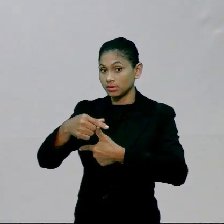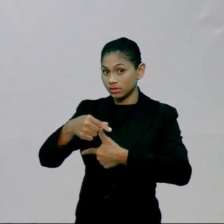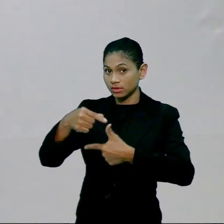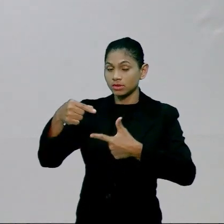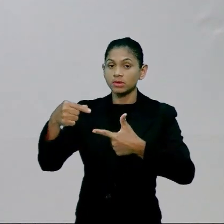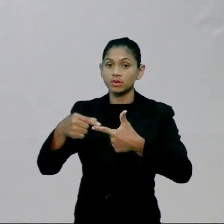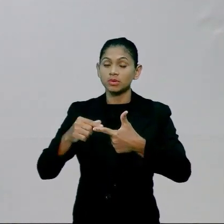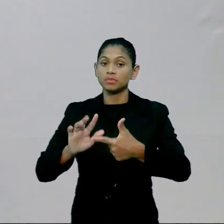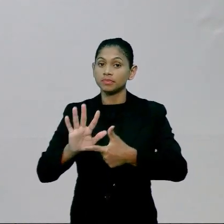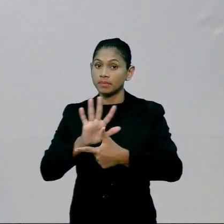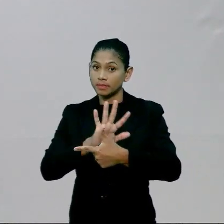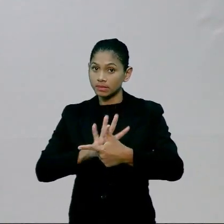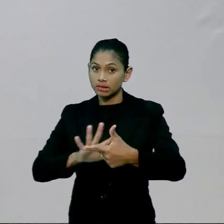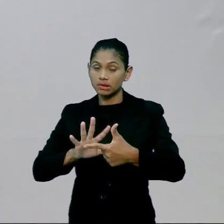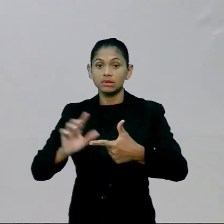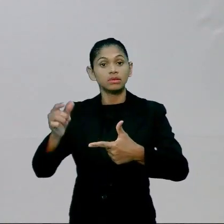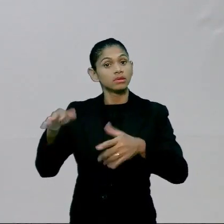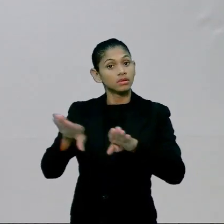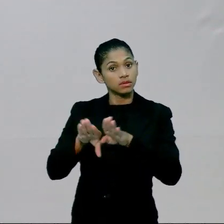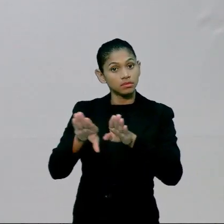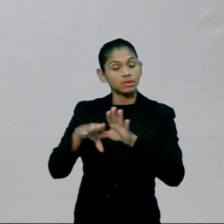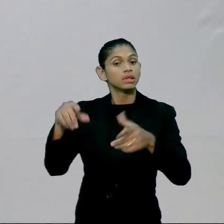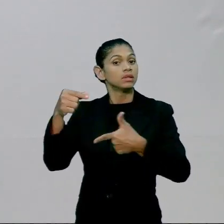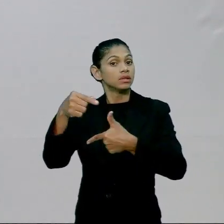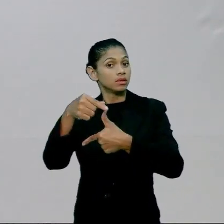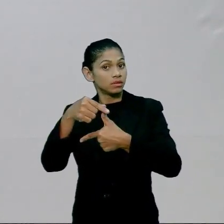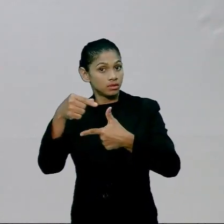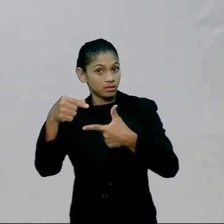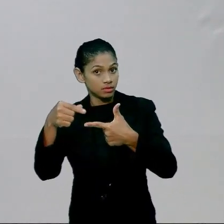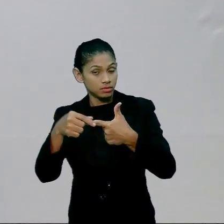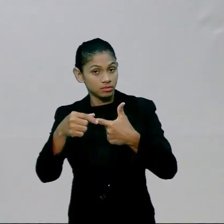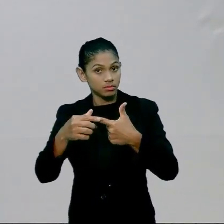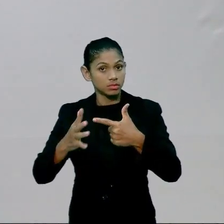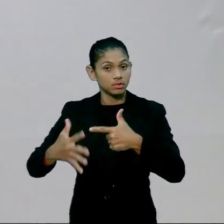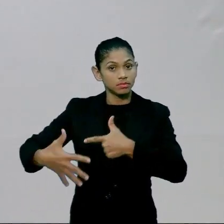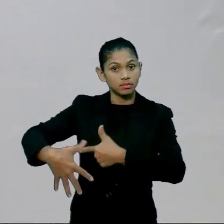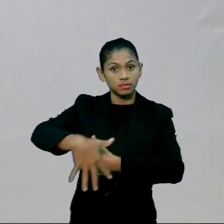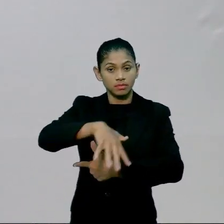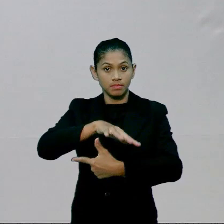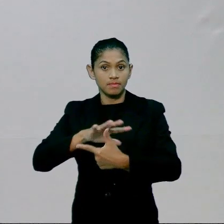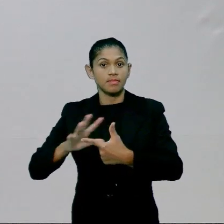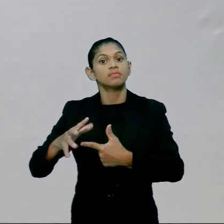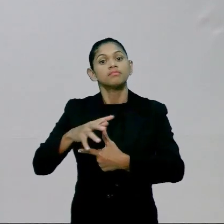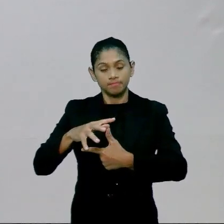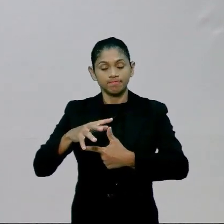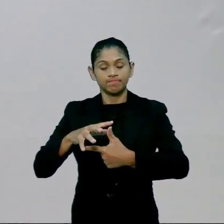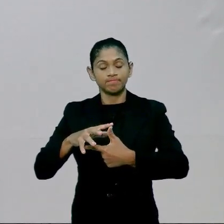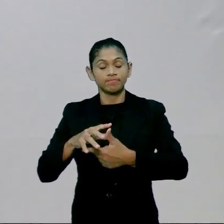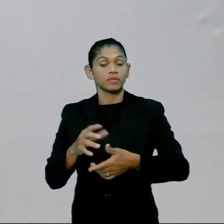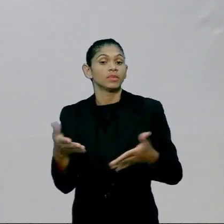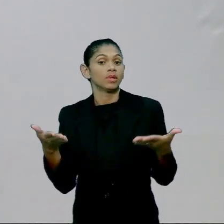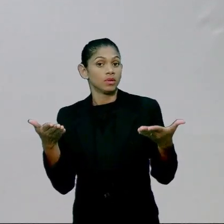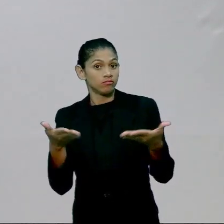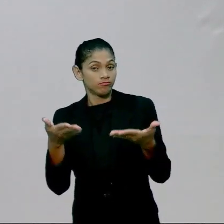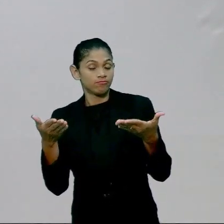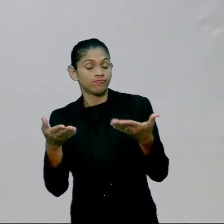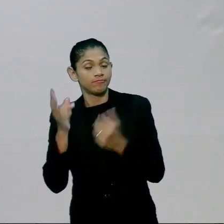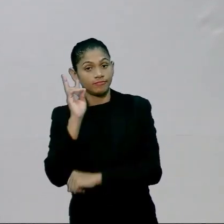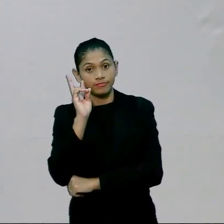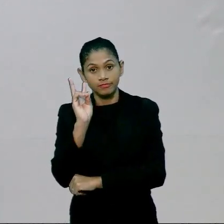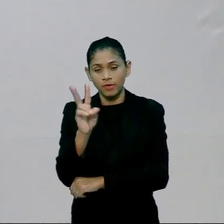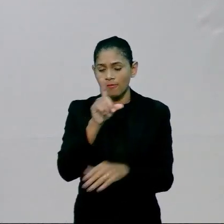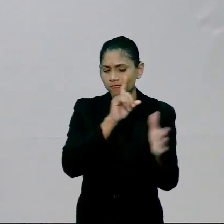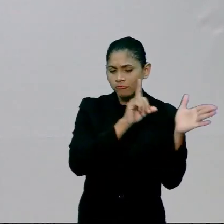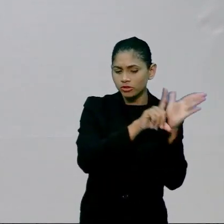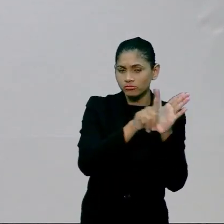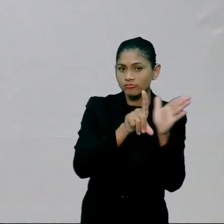nós iremos ver ainda muitas questões relacionadas à geometria, mais